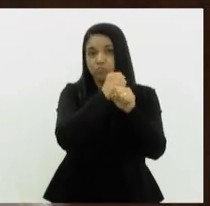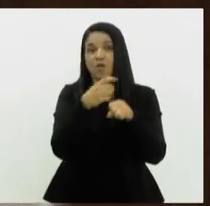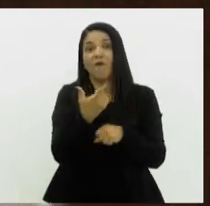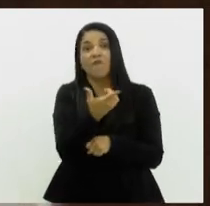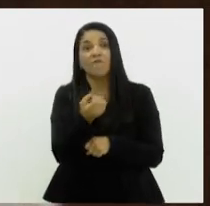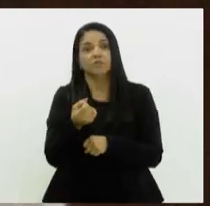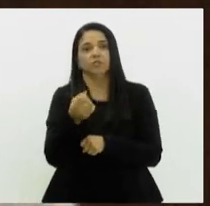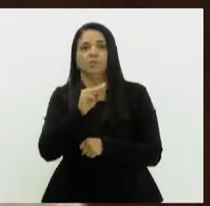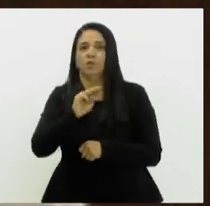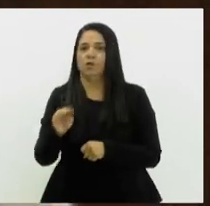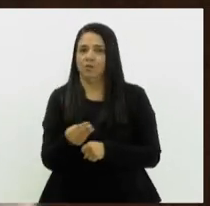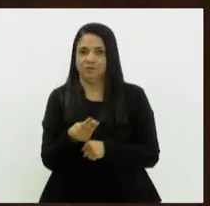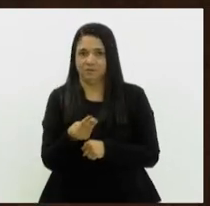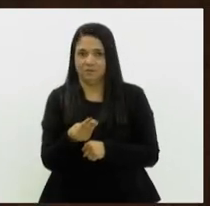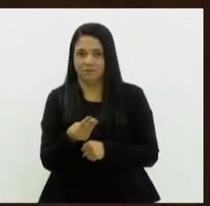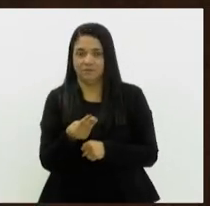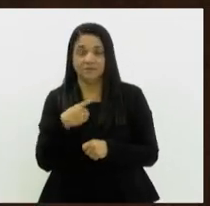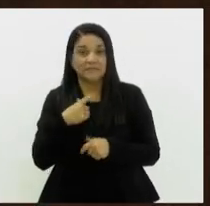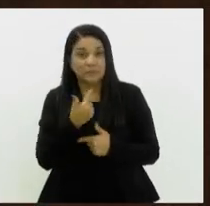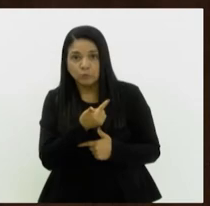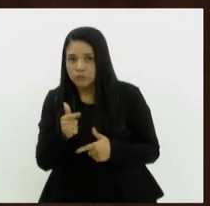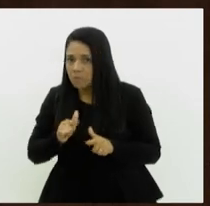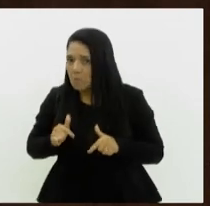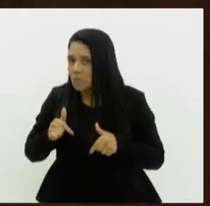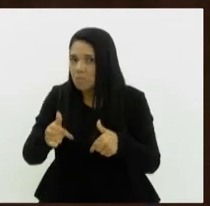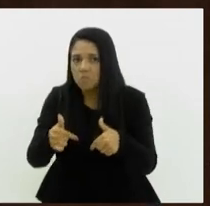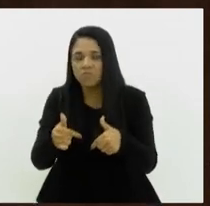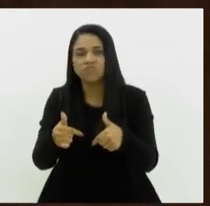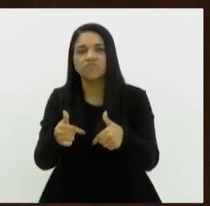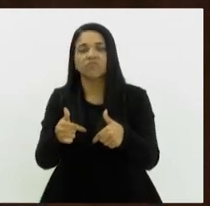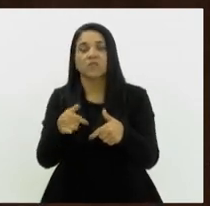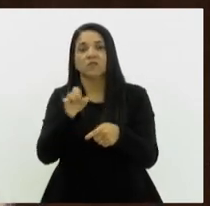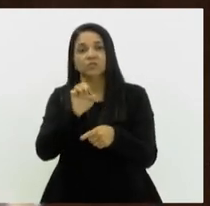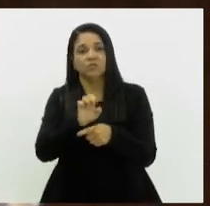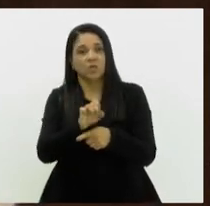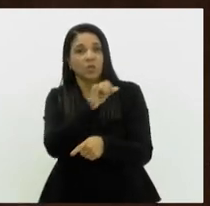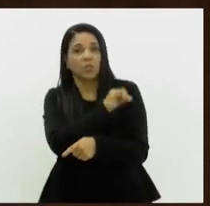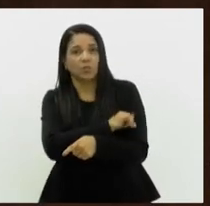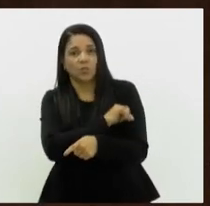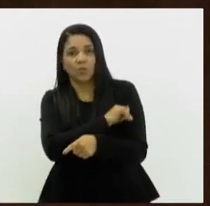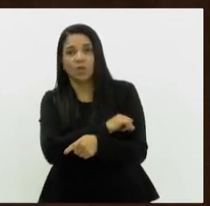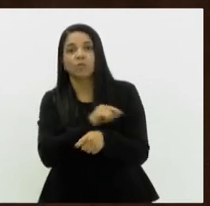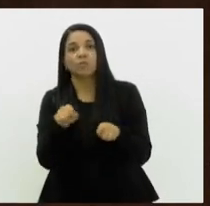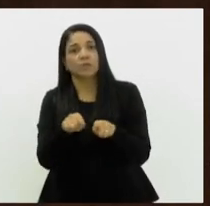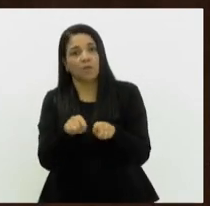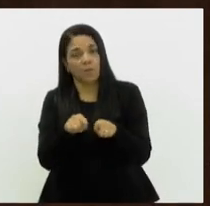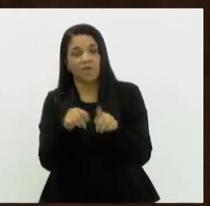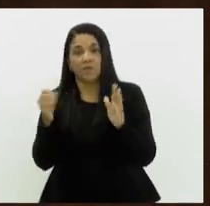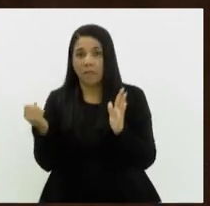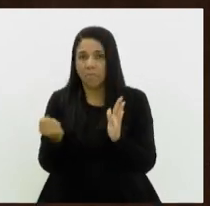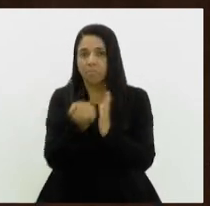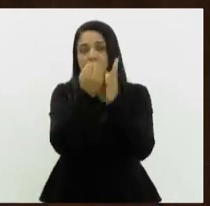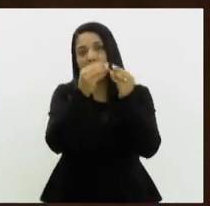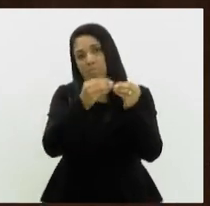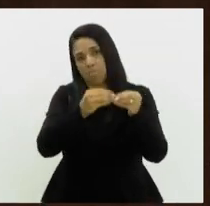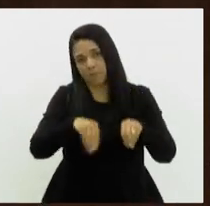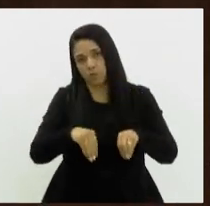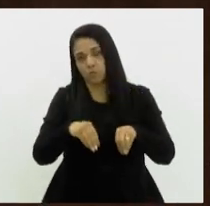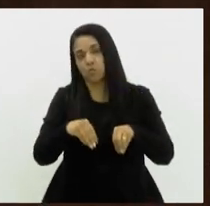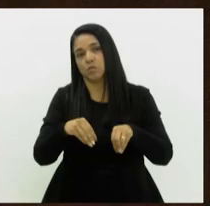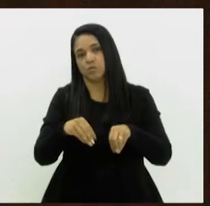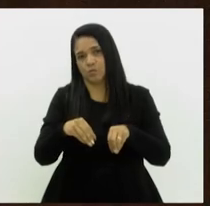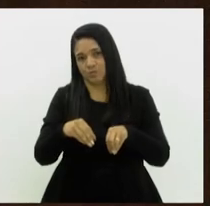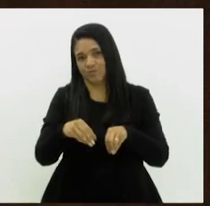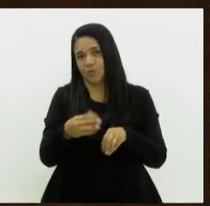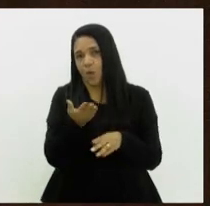20 milhões. Se não houver uma ação lá, o Estado do Rio de Janeiro vai ter impacto, inclusive, na sua produção de alimentos no curto espaço de